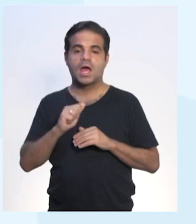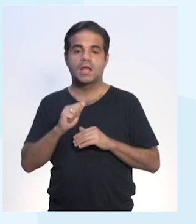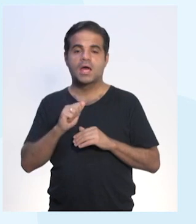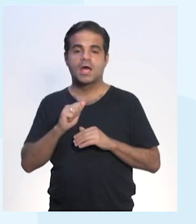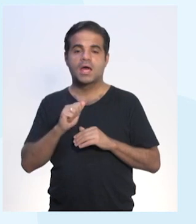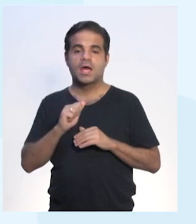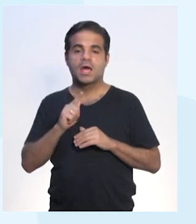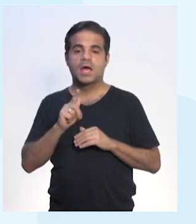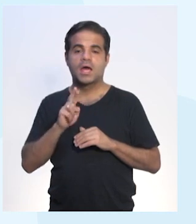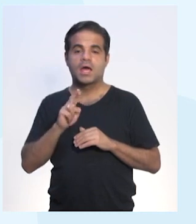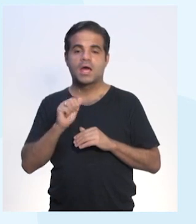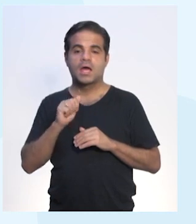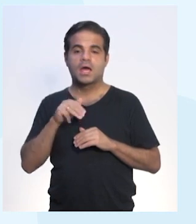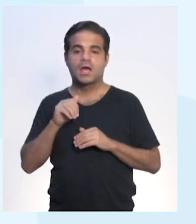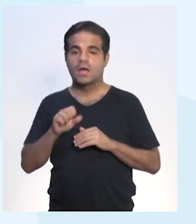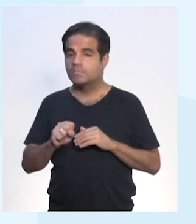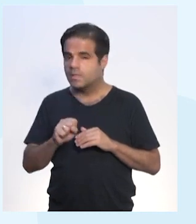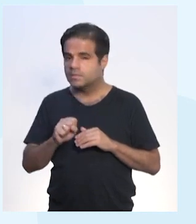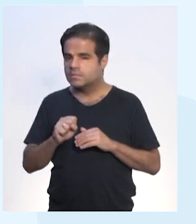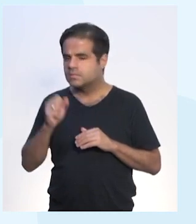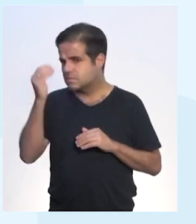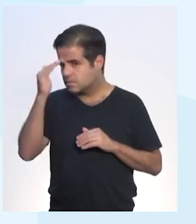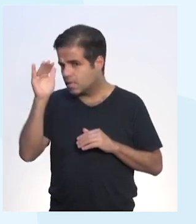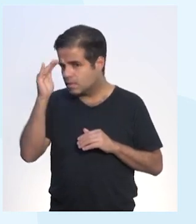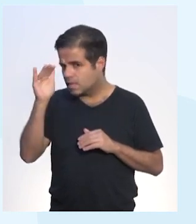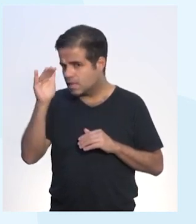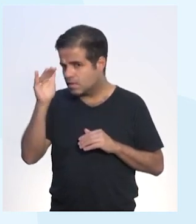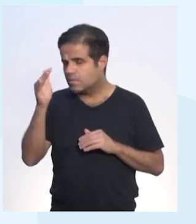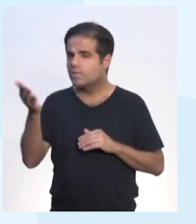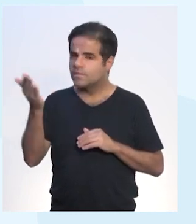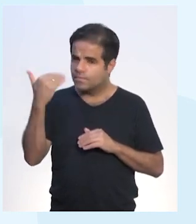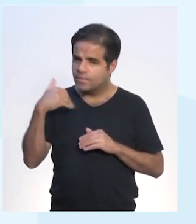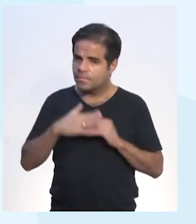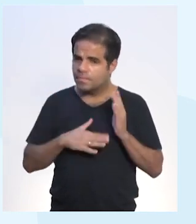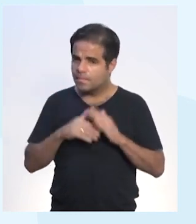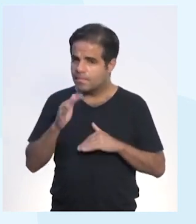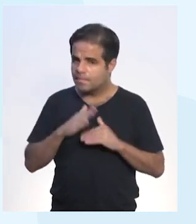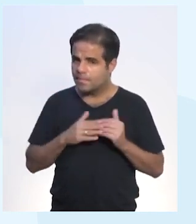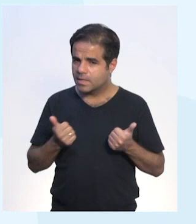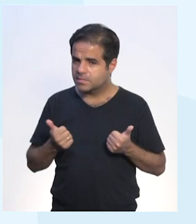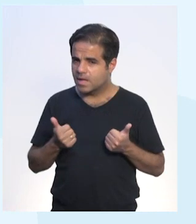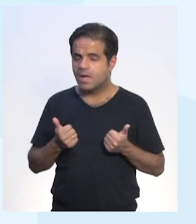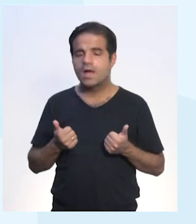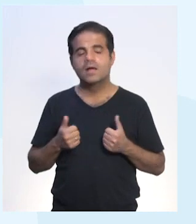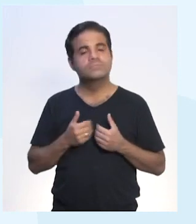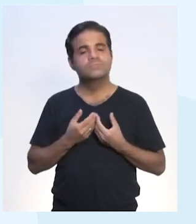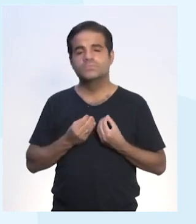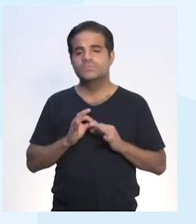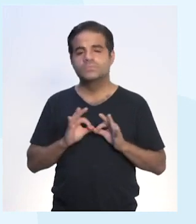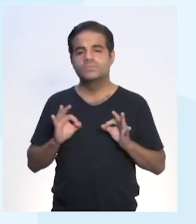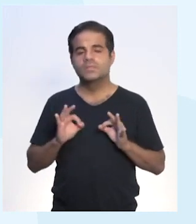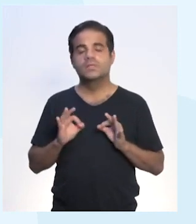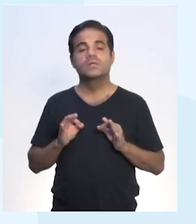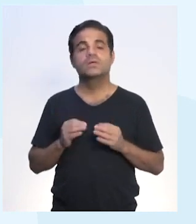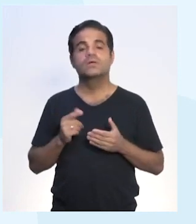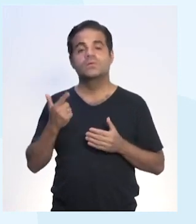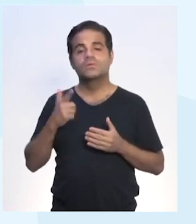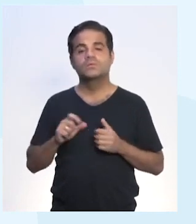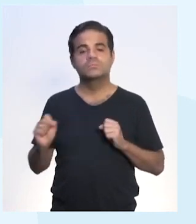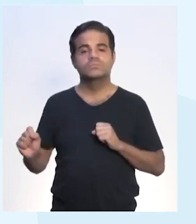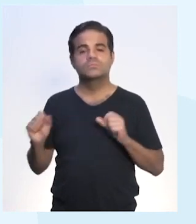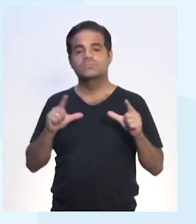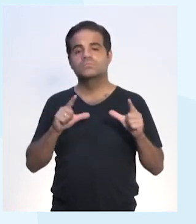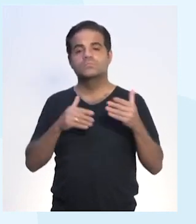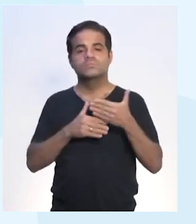E aí, agora vocês entenderam? Vamos praticar? Muito bem, então, por favor, o próximo